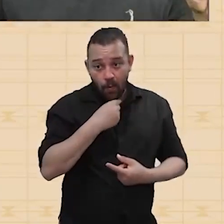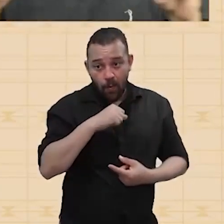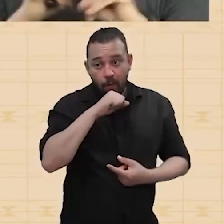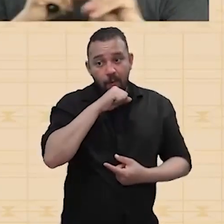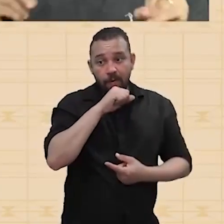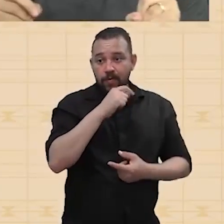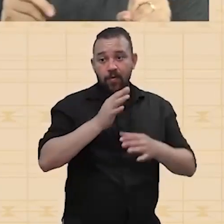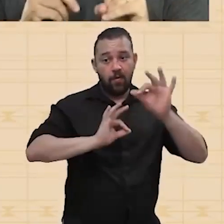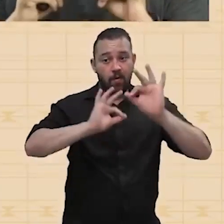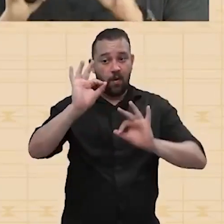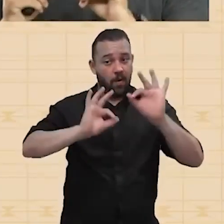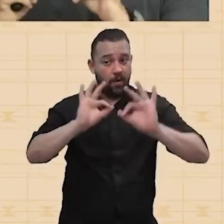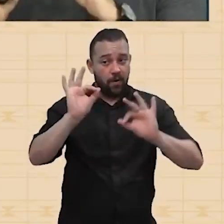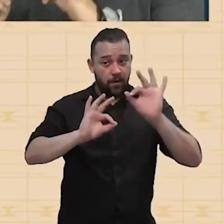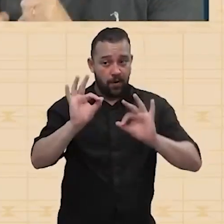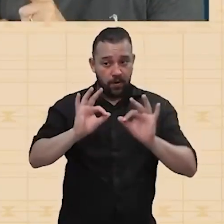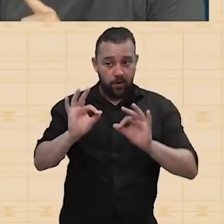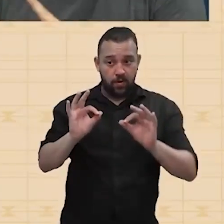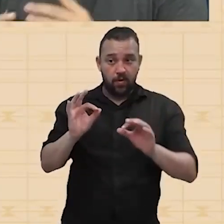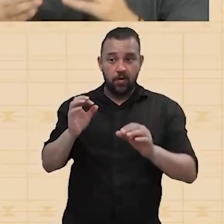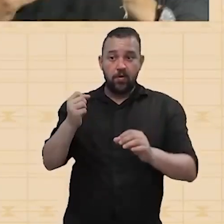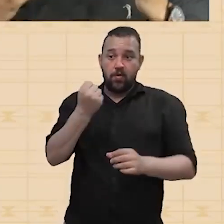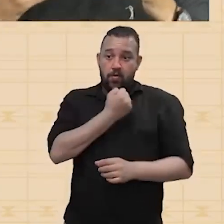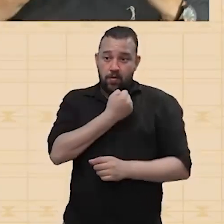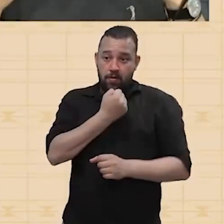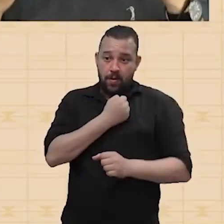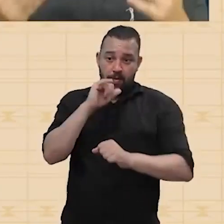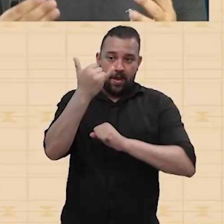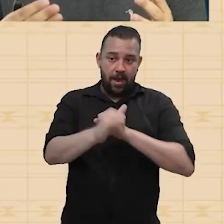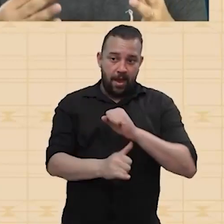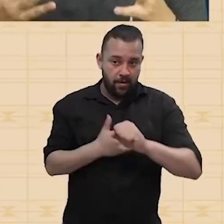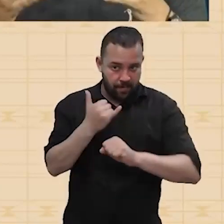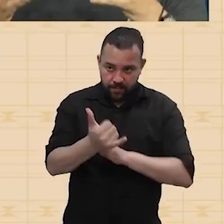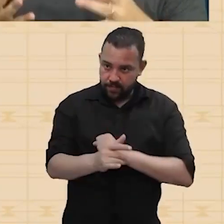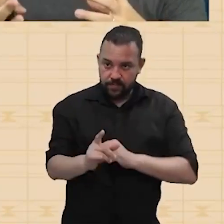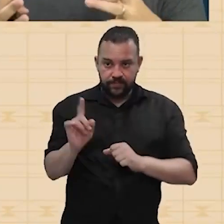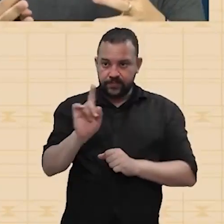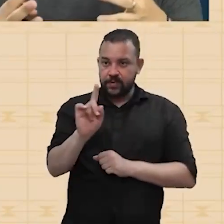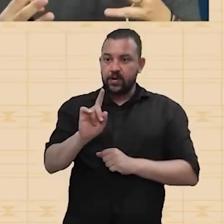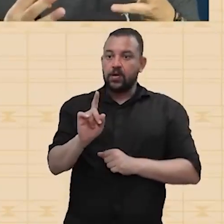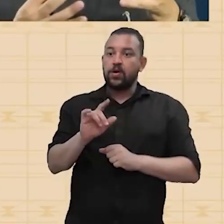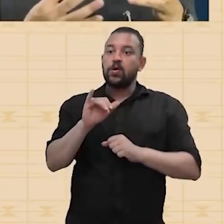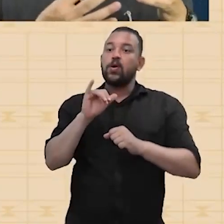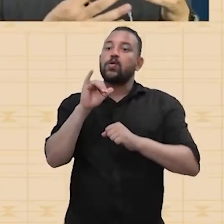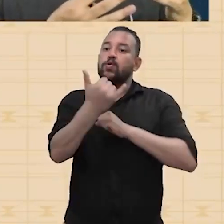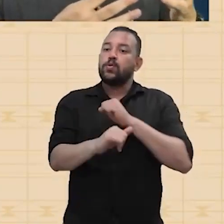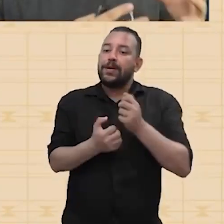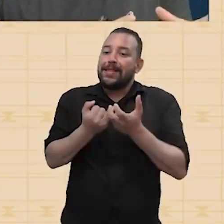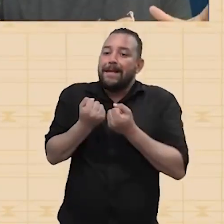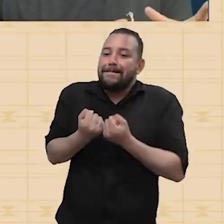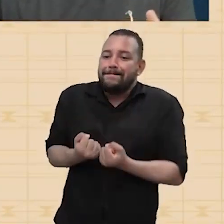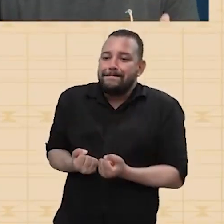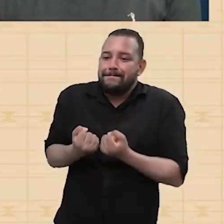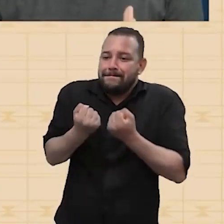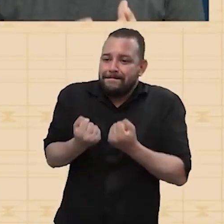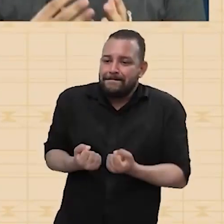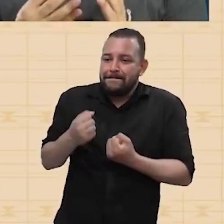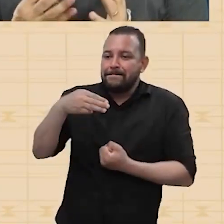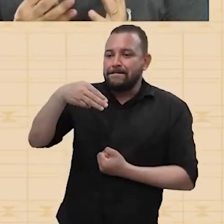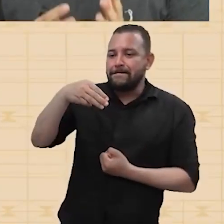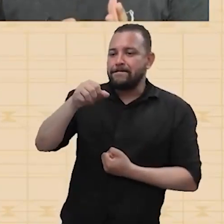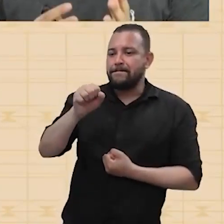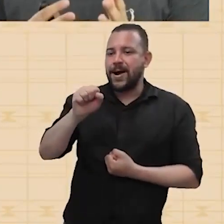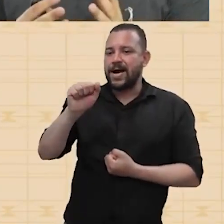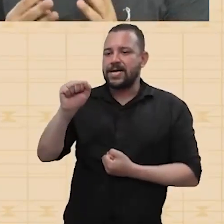não organizou por número atômico, mas sim pelos números de massa,